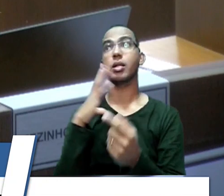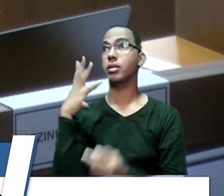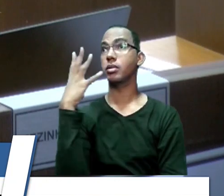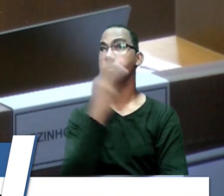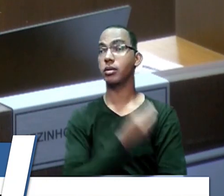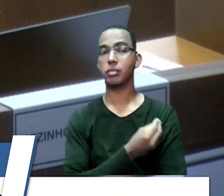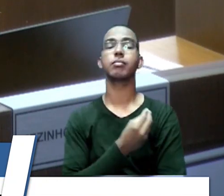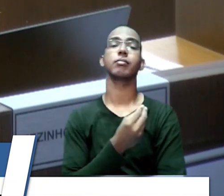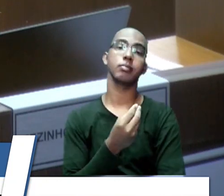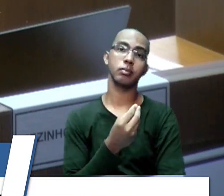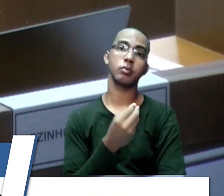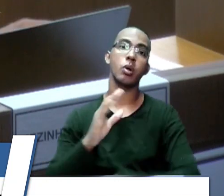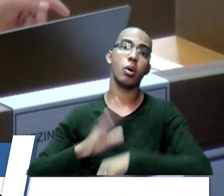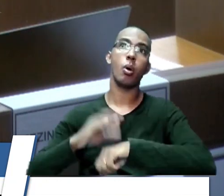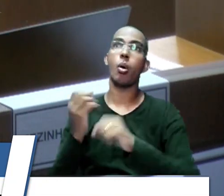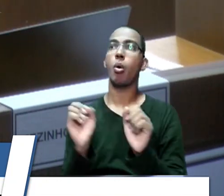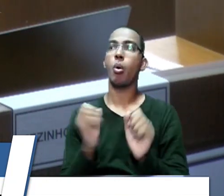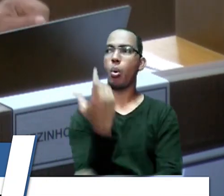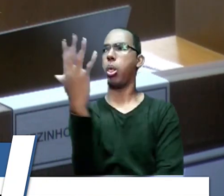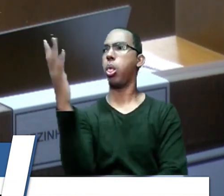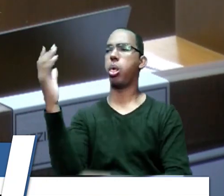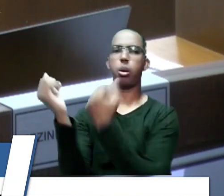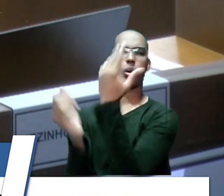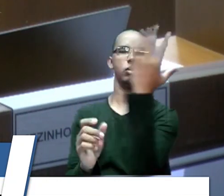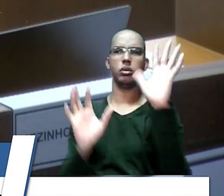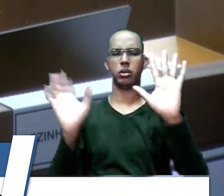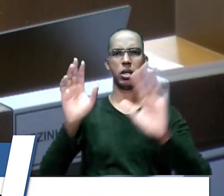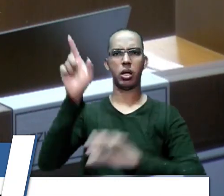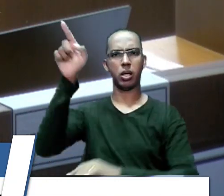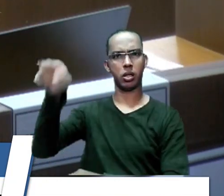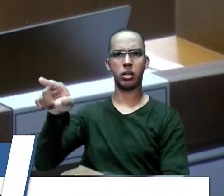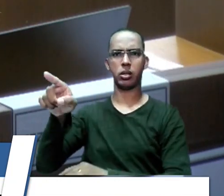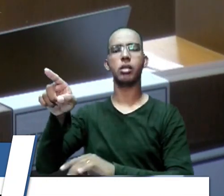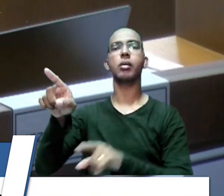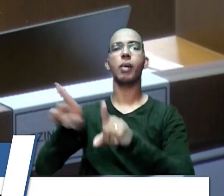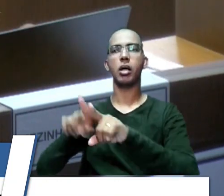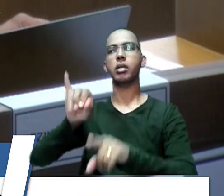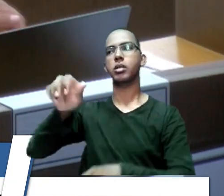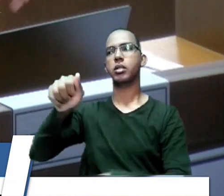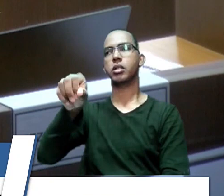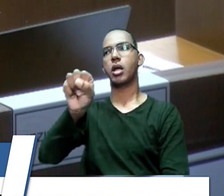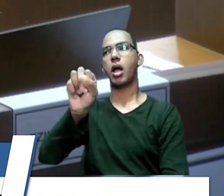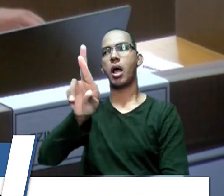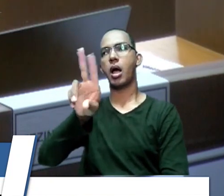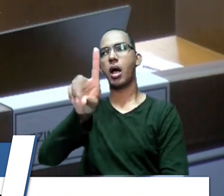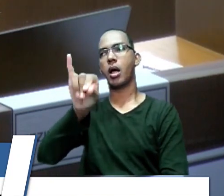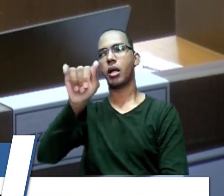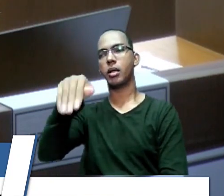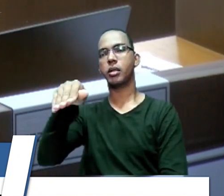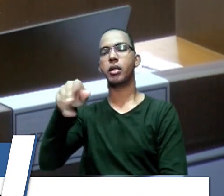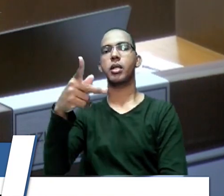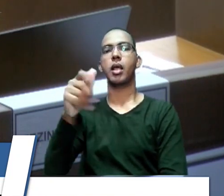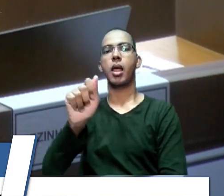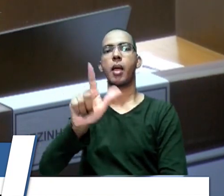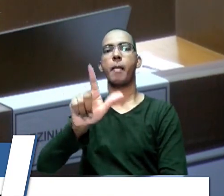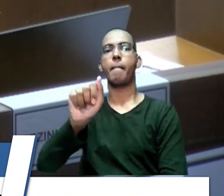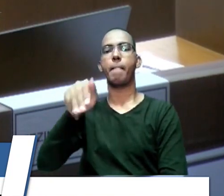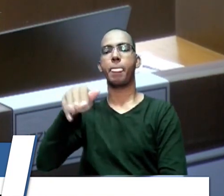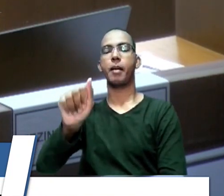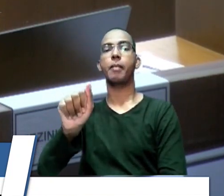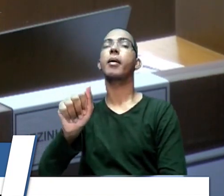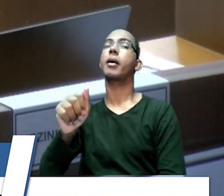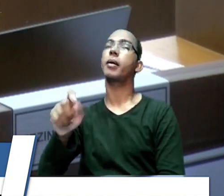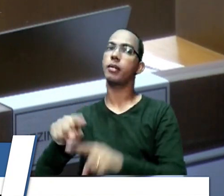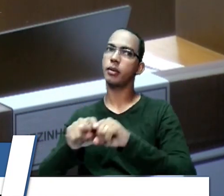aquele matagal. Não só lá, no Jardim Palma, está começando lá a obra, até tem que agradecer o